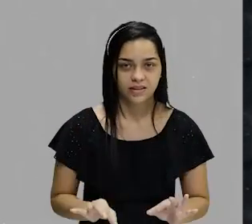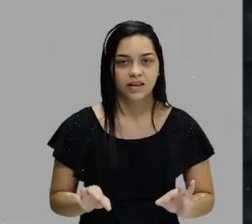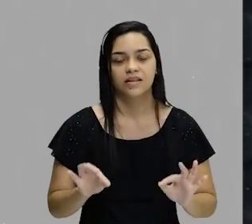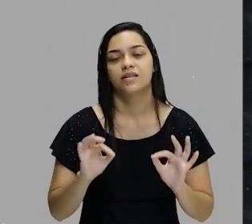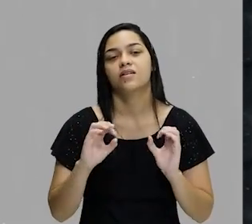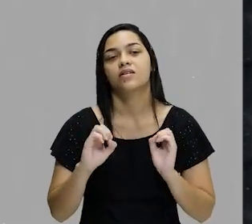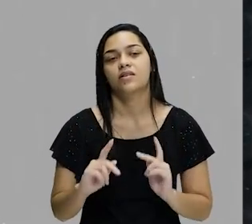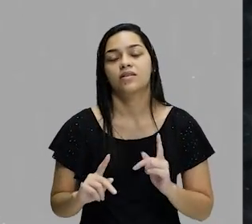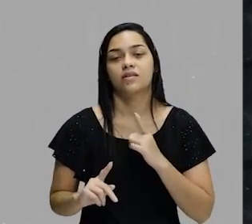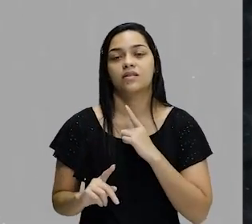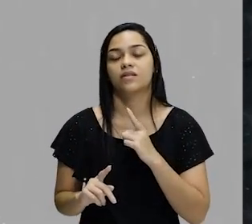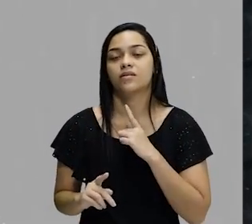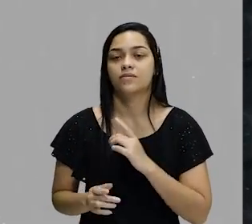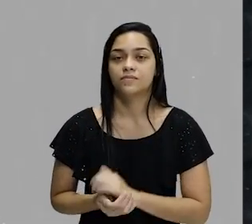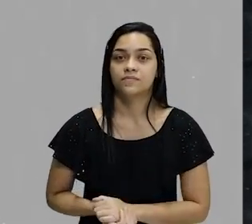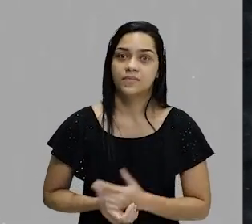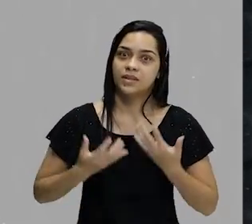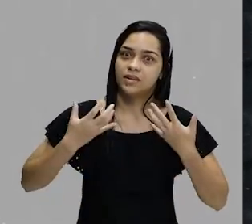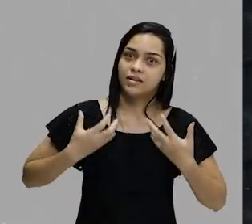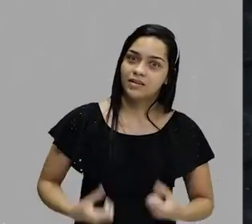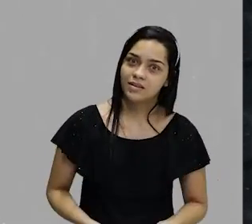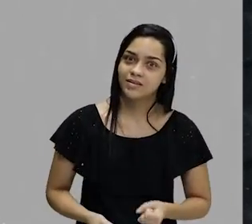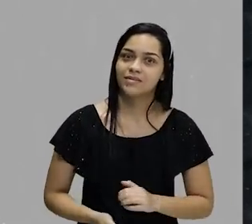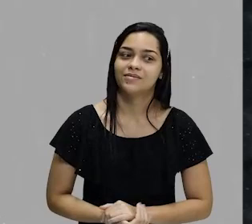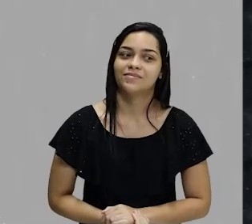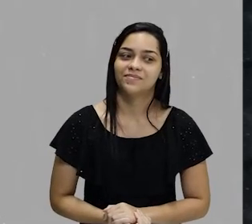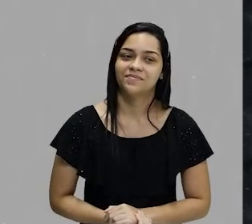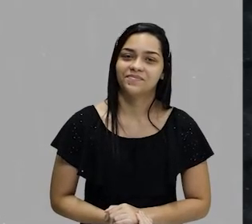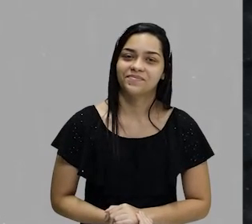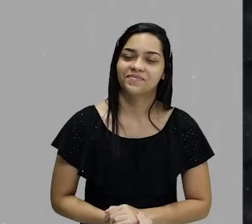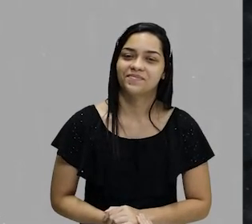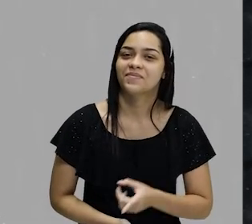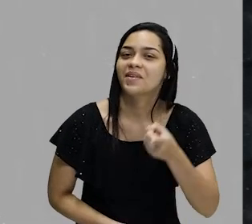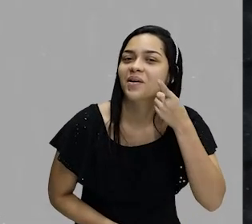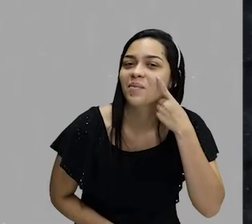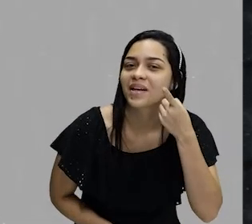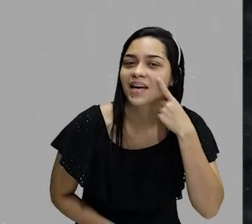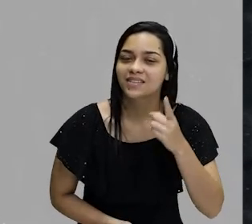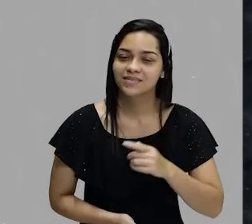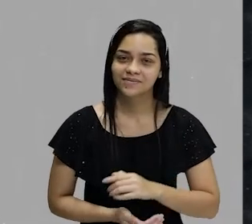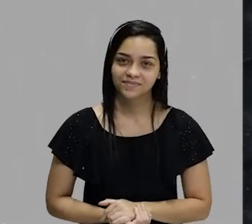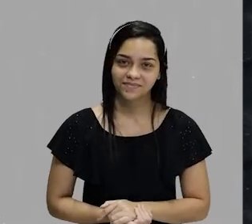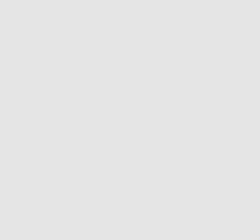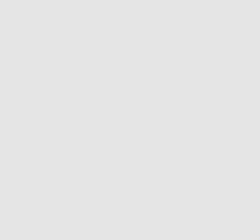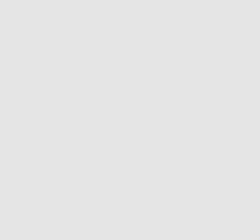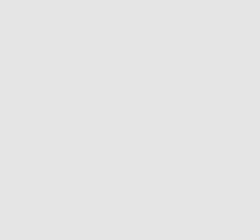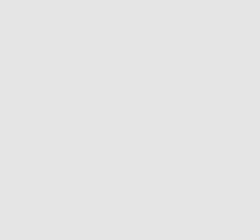a análise sintática. Cansei, viu? Falei muito. Compliquei?